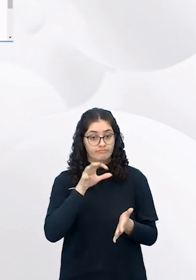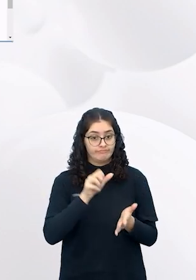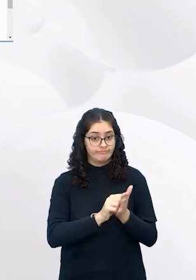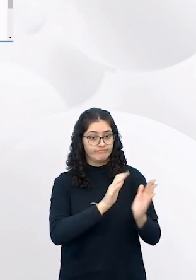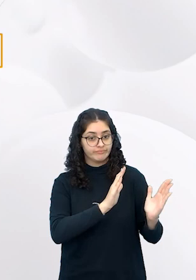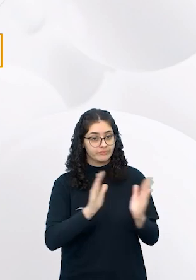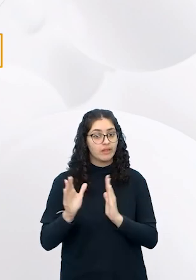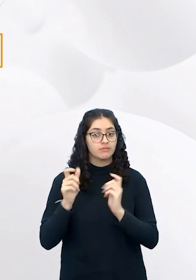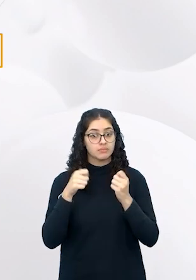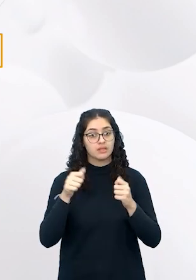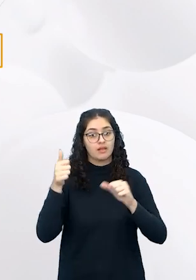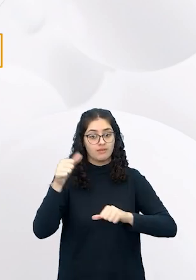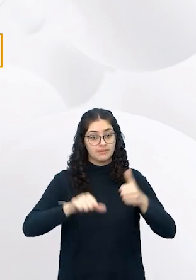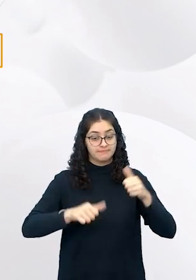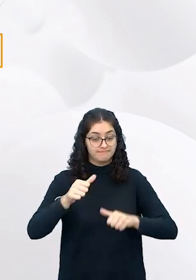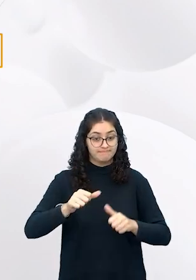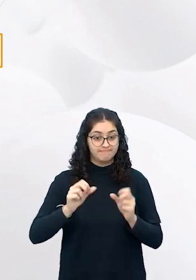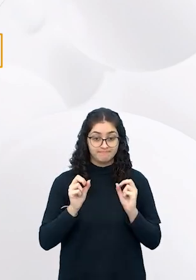pode avaliar.